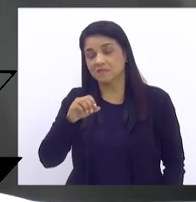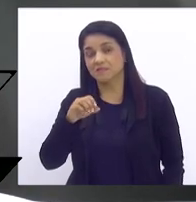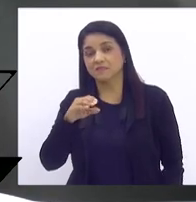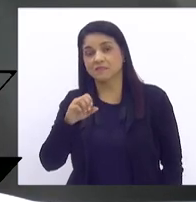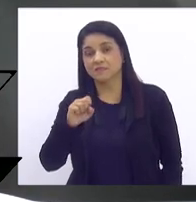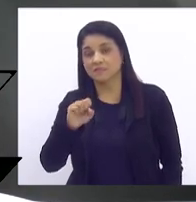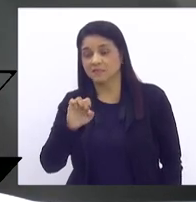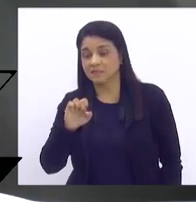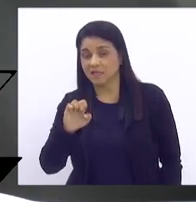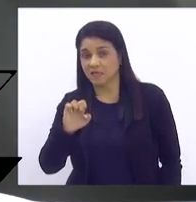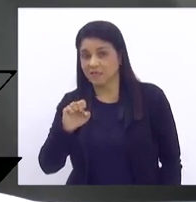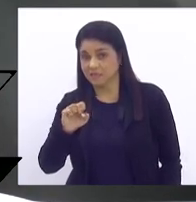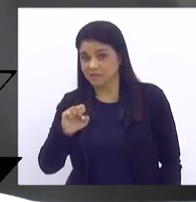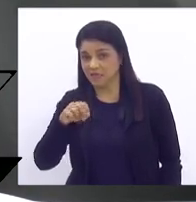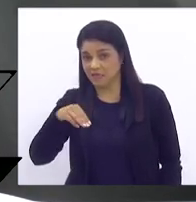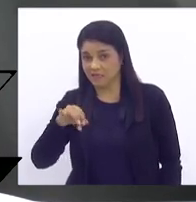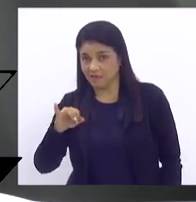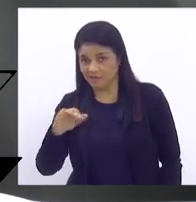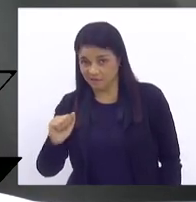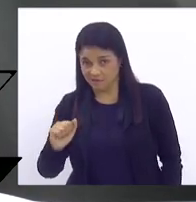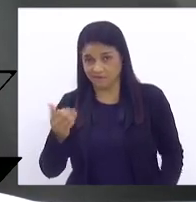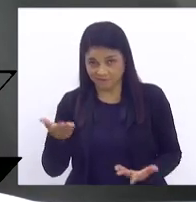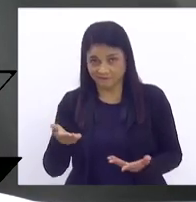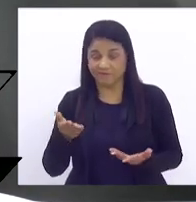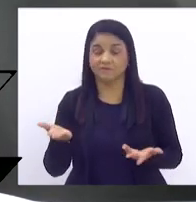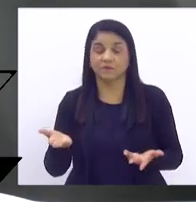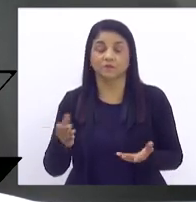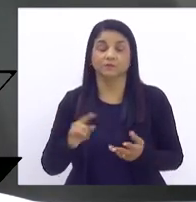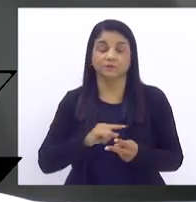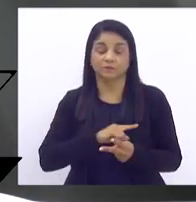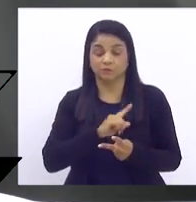primeira questão. Então, eu acho que